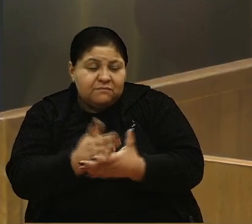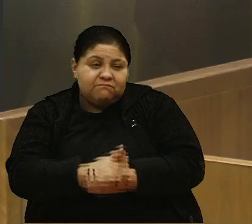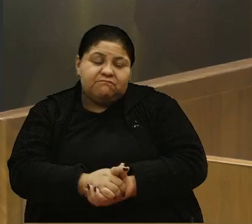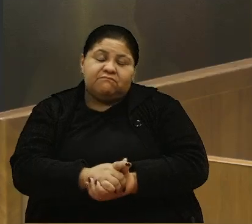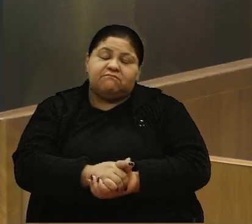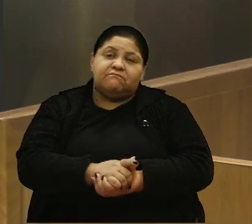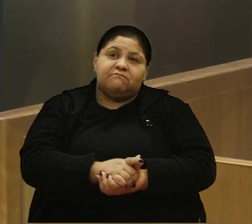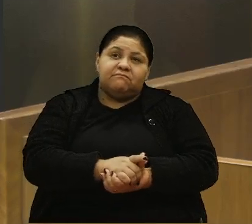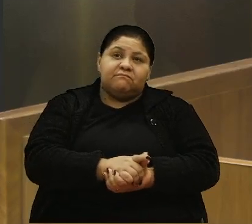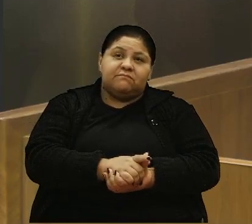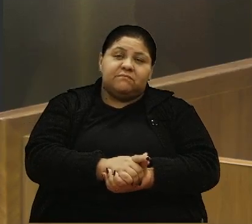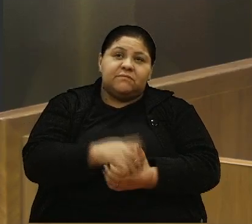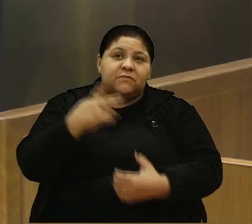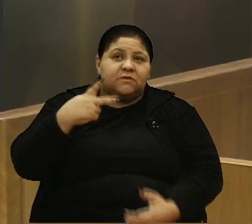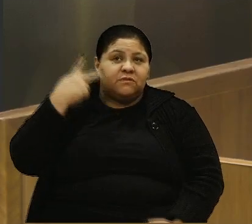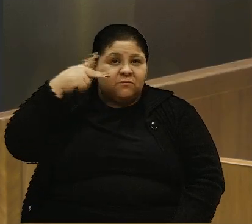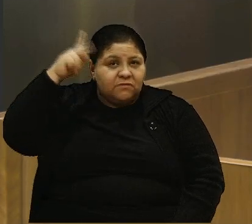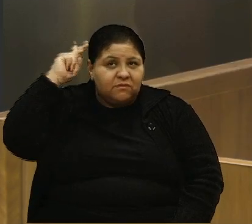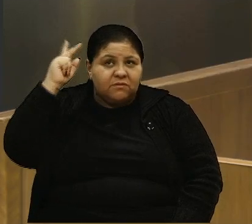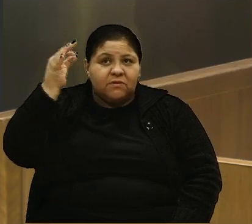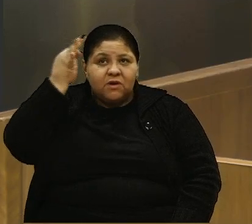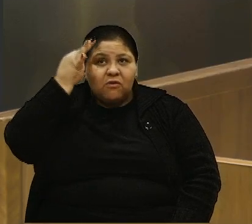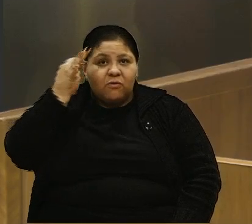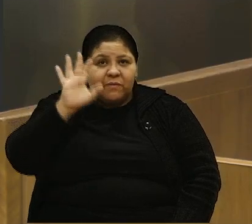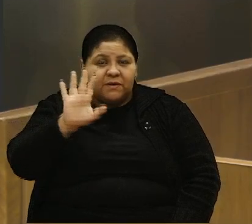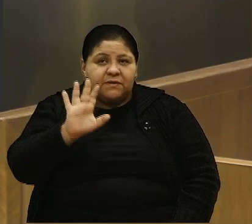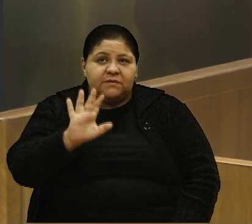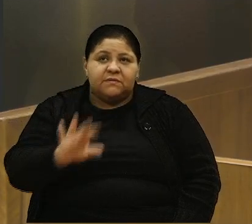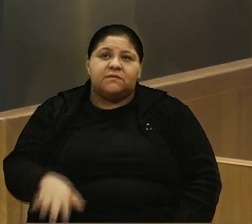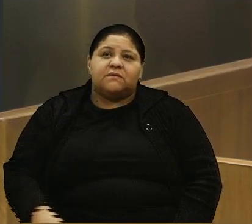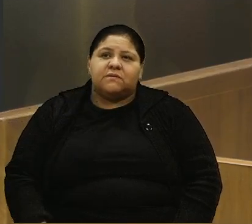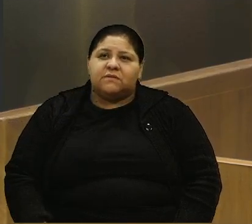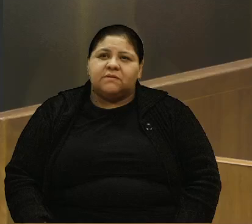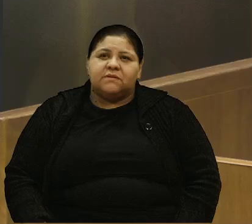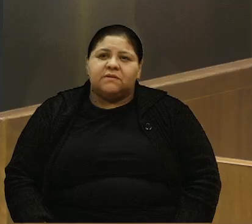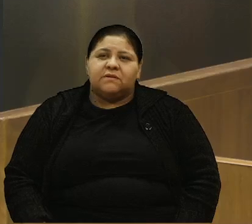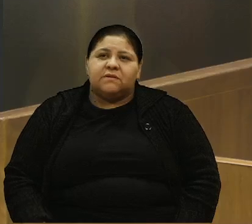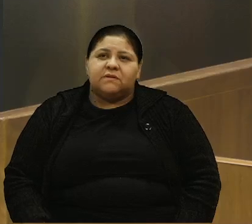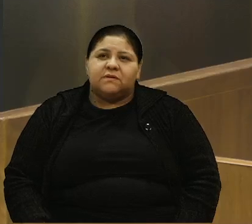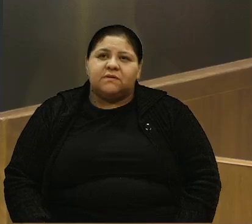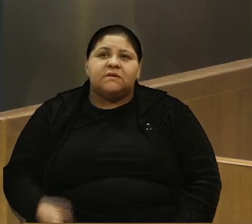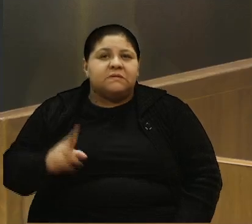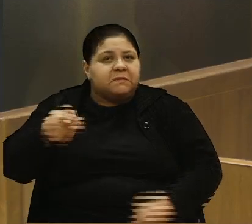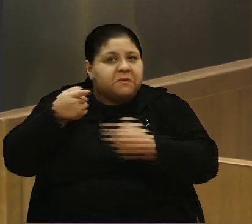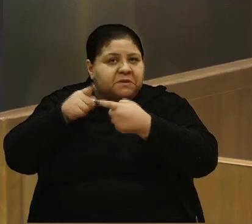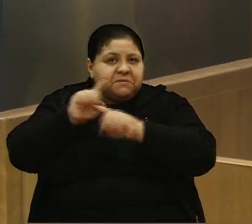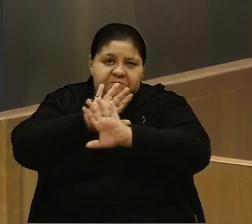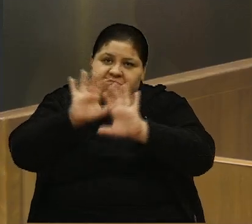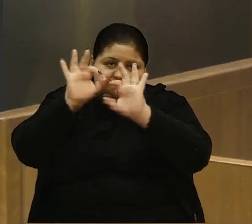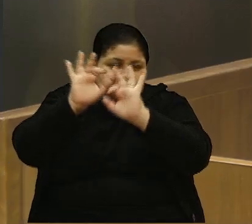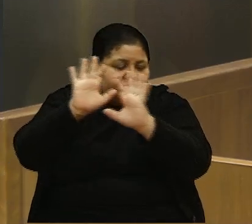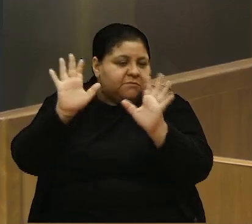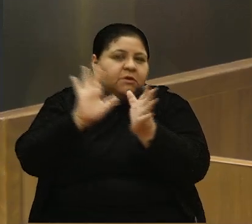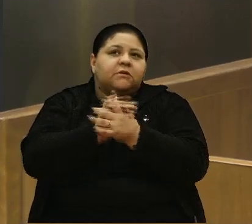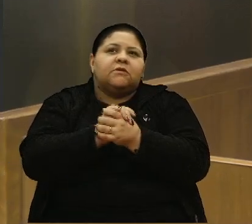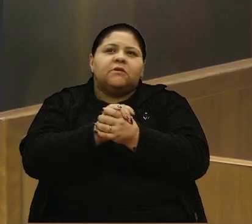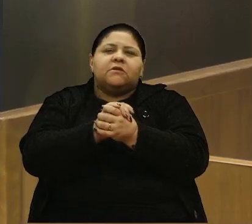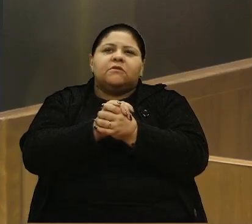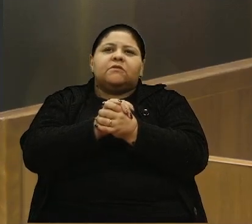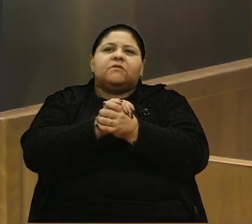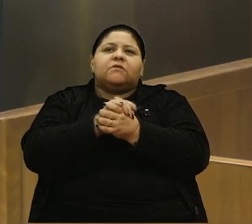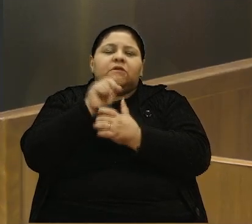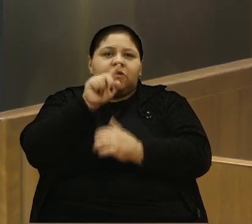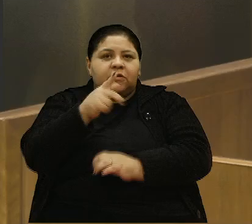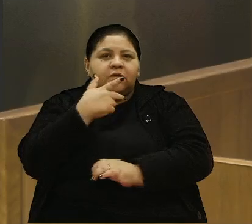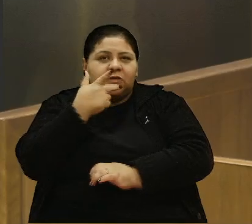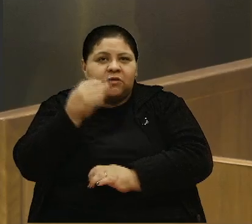E isso, e vereador Iago, eu entendo... Como? Então tá, então tem sempre que criticar, tá certo. E assim como o senhor